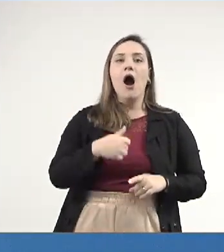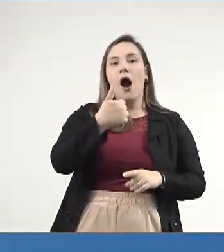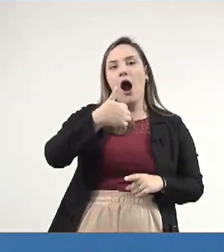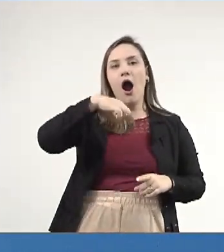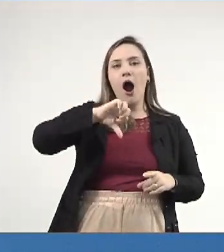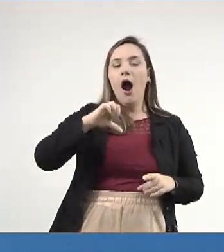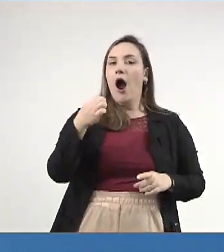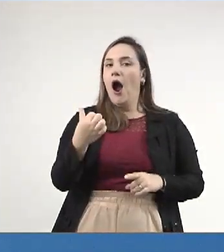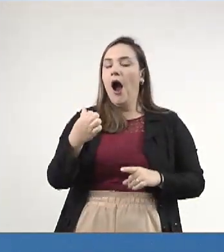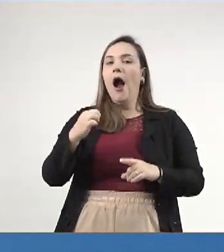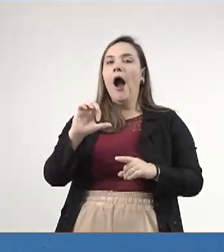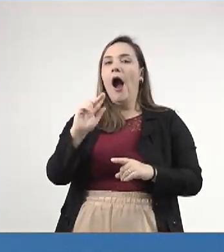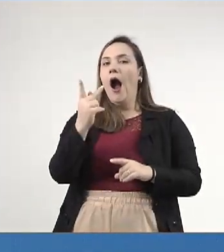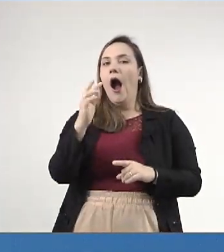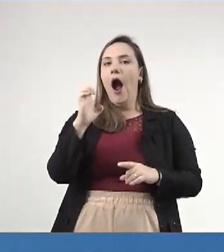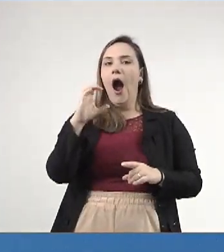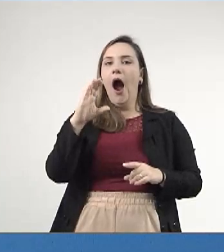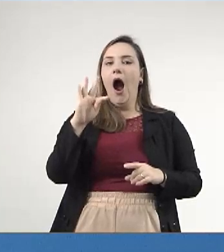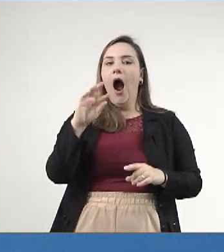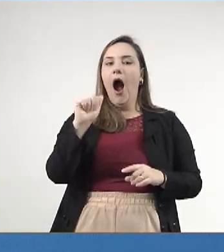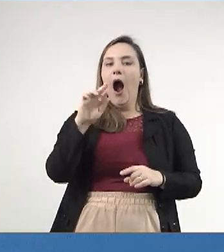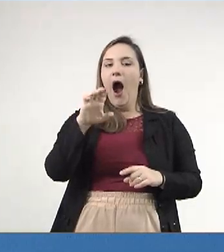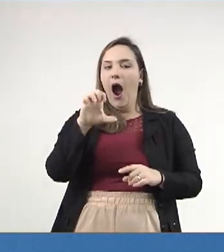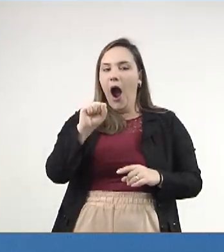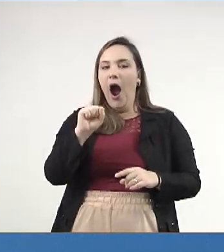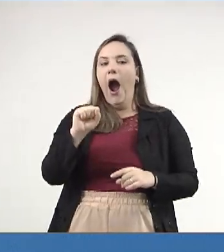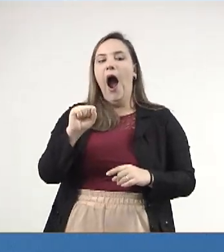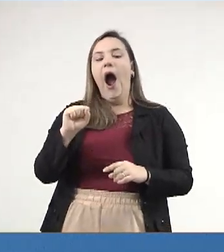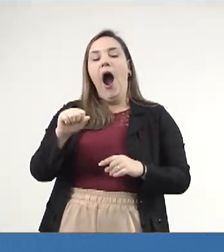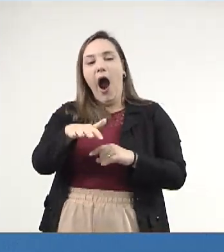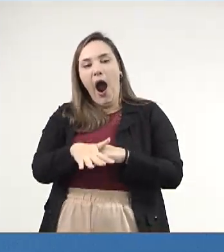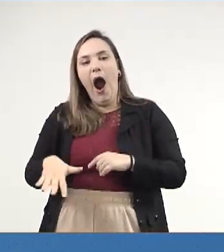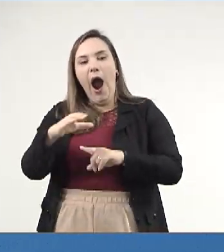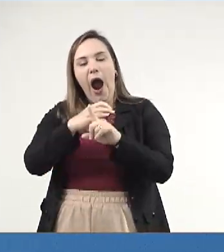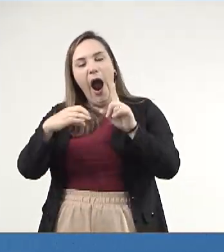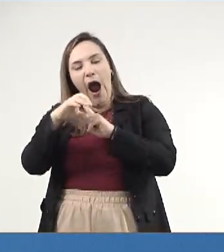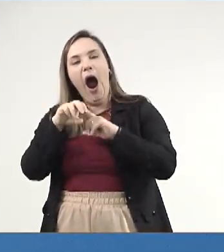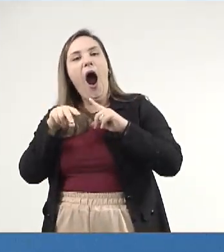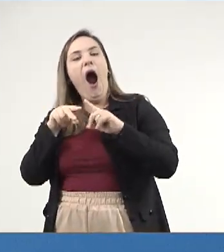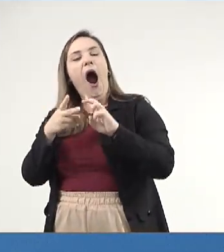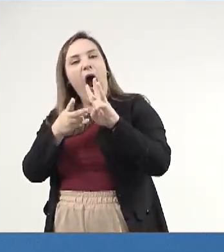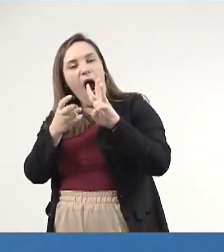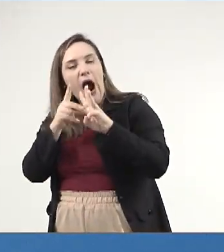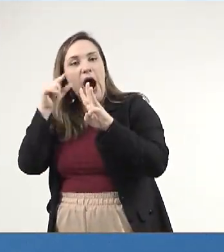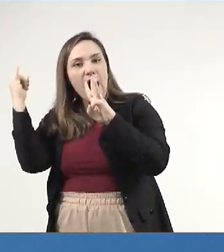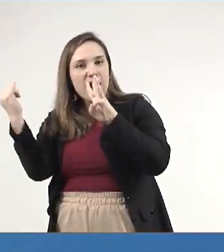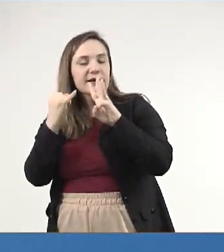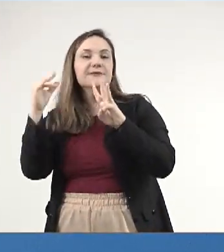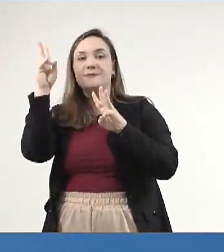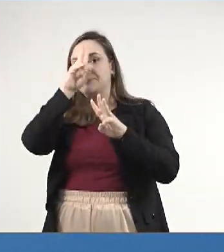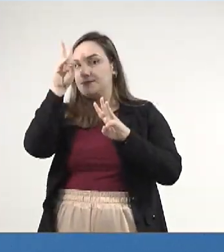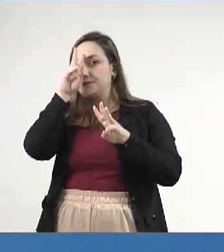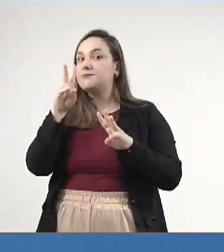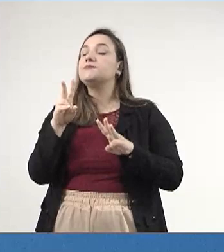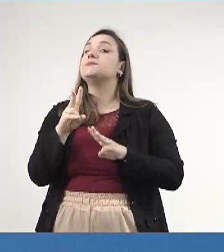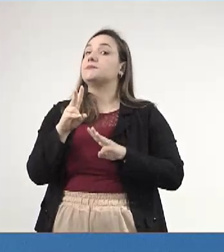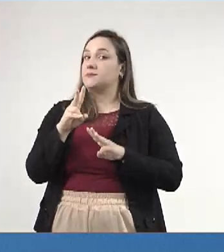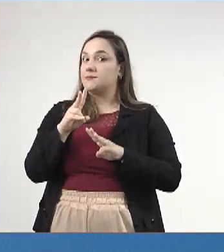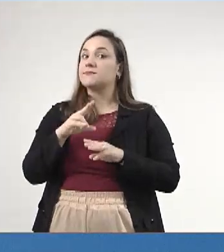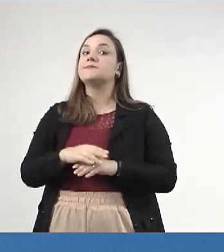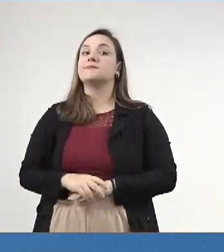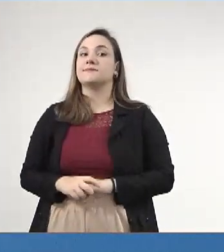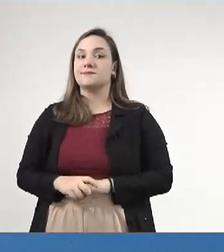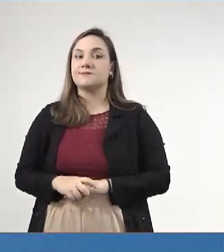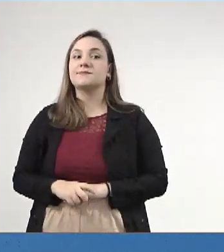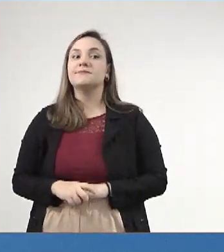12.196 hectares que são da comunidade indígena. Então, esse processo histórico é importante a gente lembrar, para a gente saber que isso não